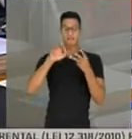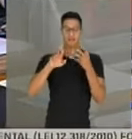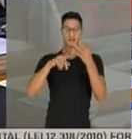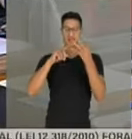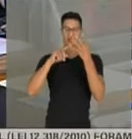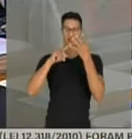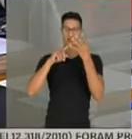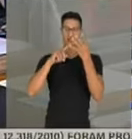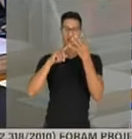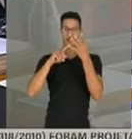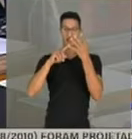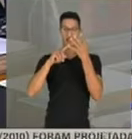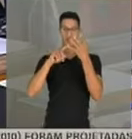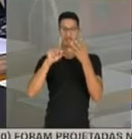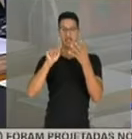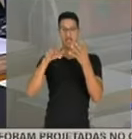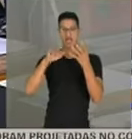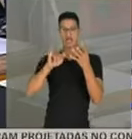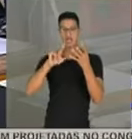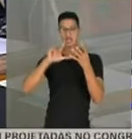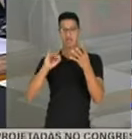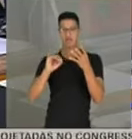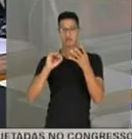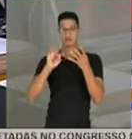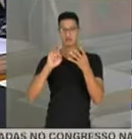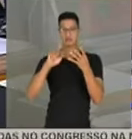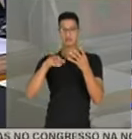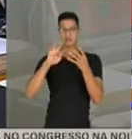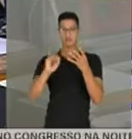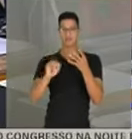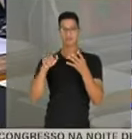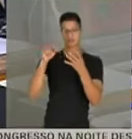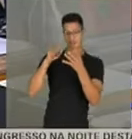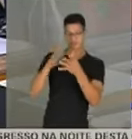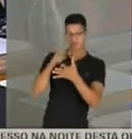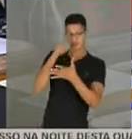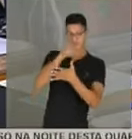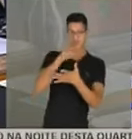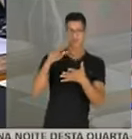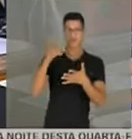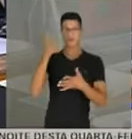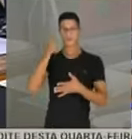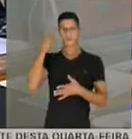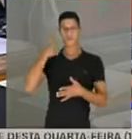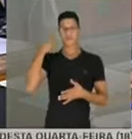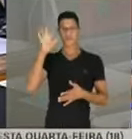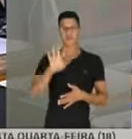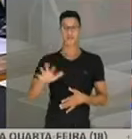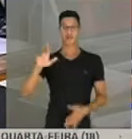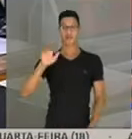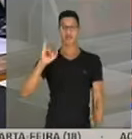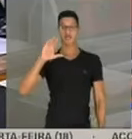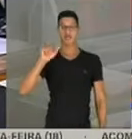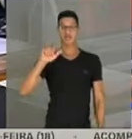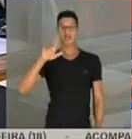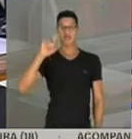o senhor Danilo Trento, o senhor e o deputado federal Ricardo